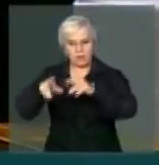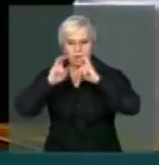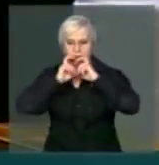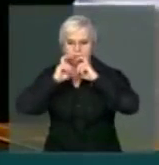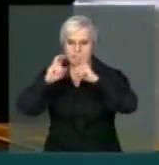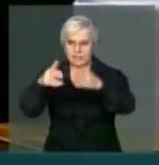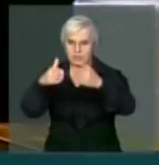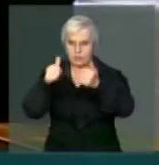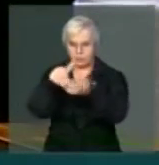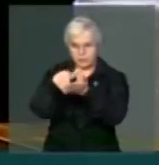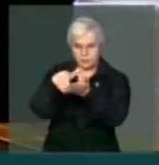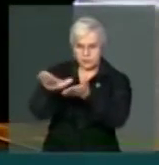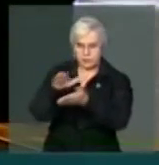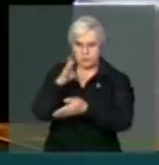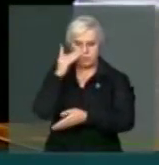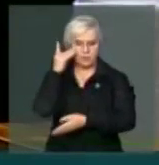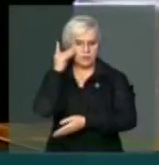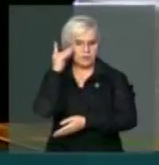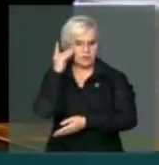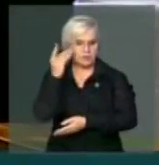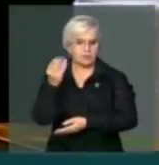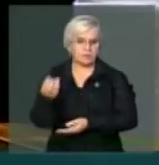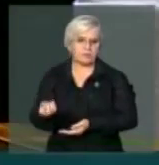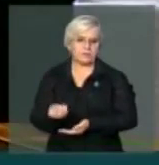eleição, cada vez mais se